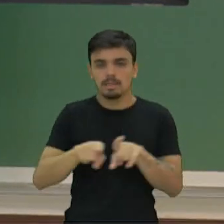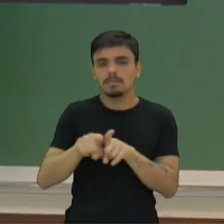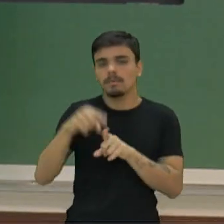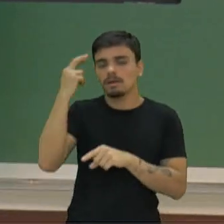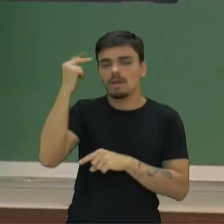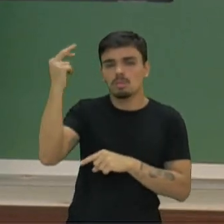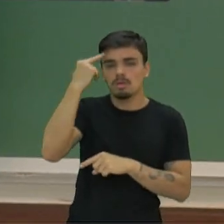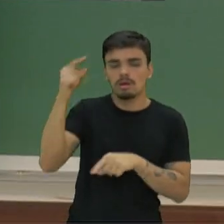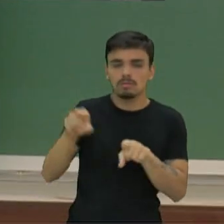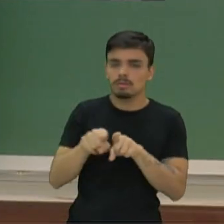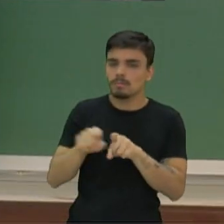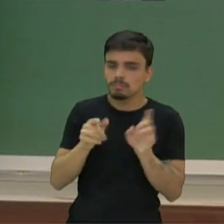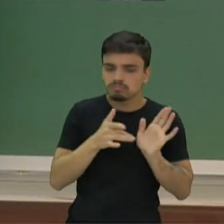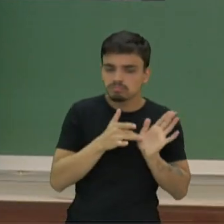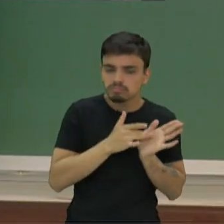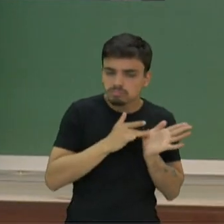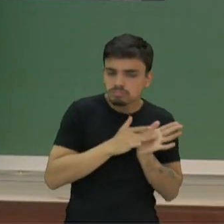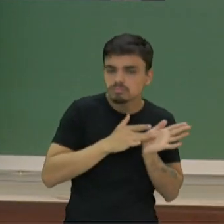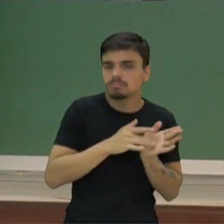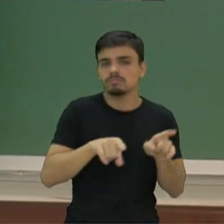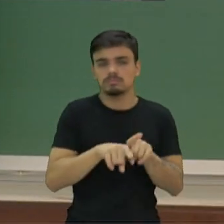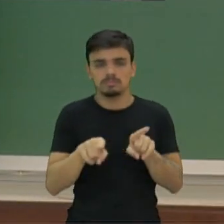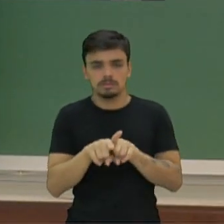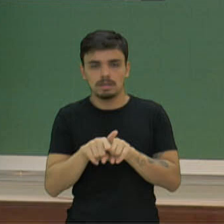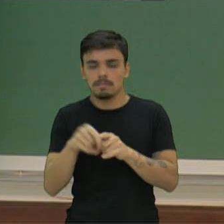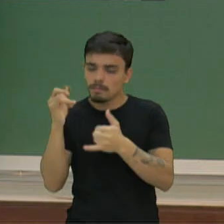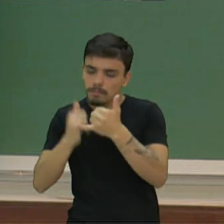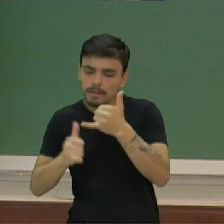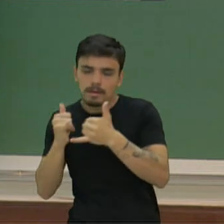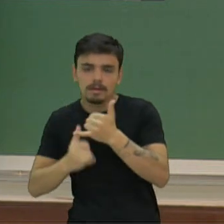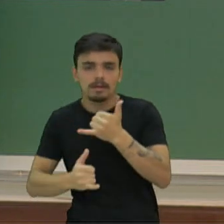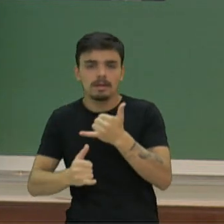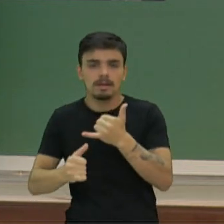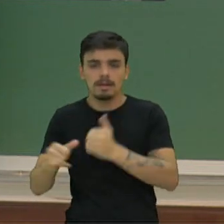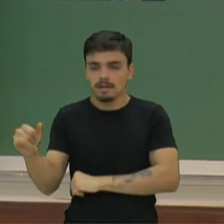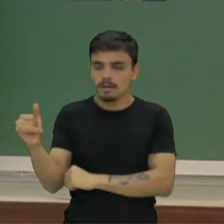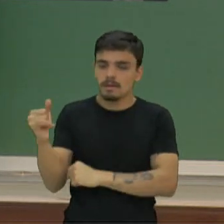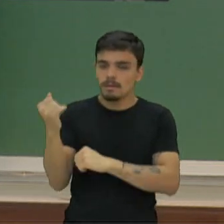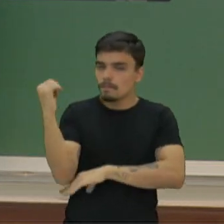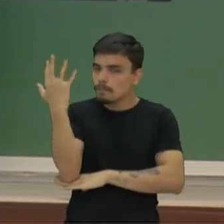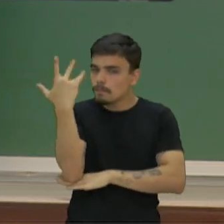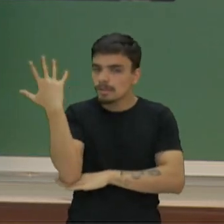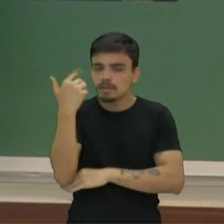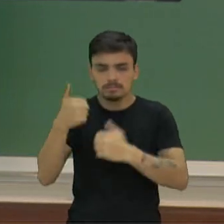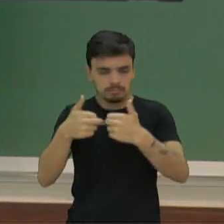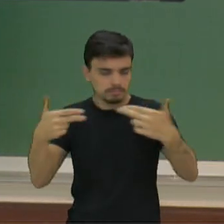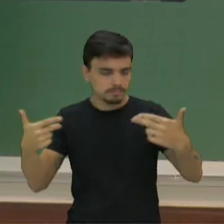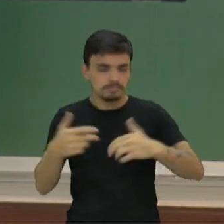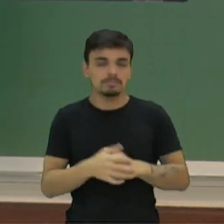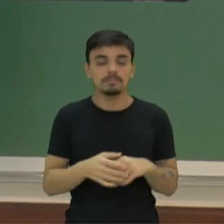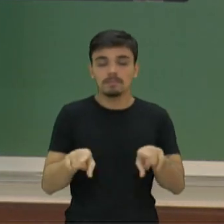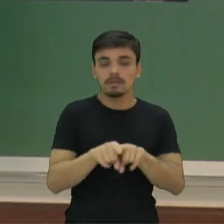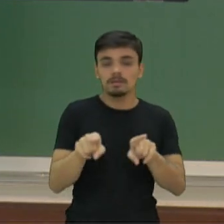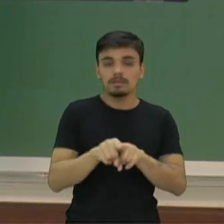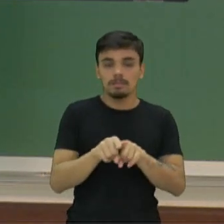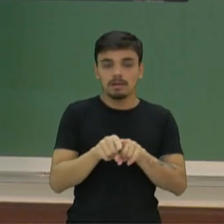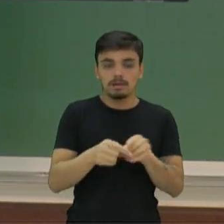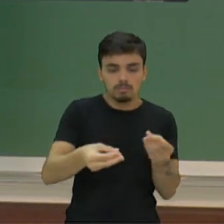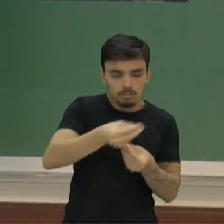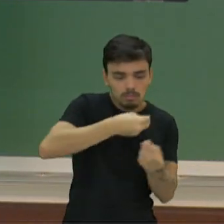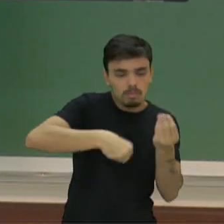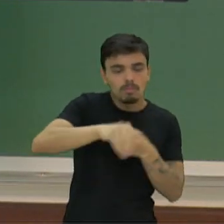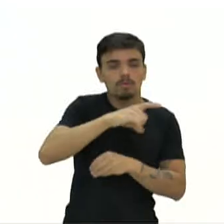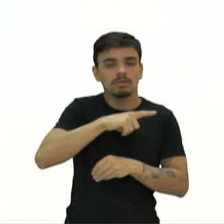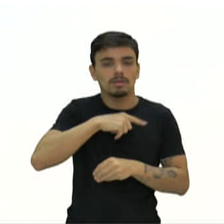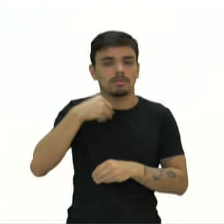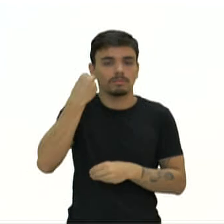naturais, formas artificiais, formas semelhantes que tem nas plantas e tudo mais, né? E entre os compostos testados,